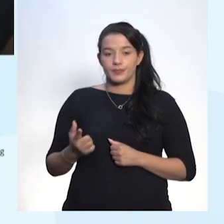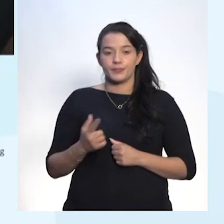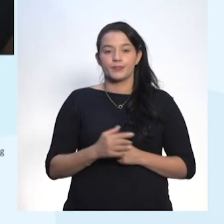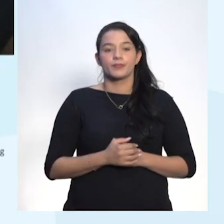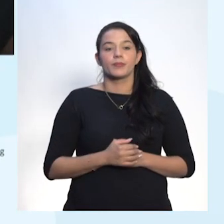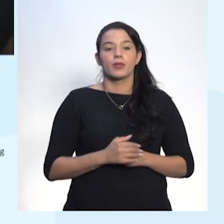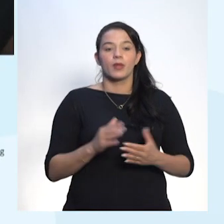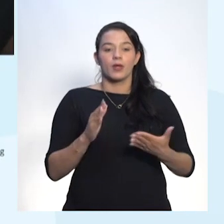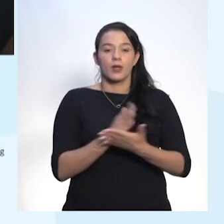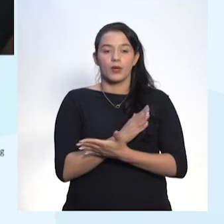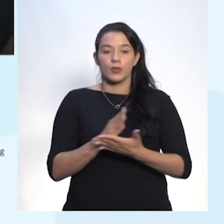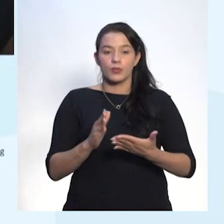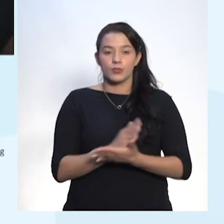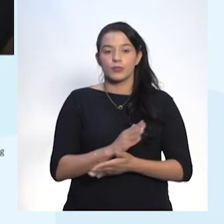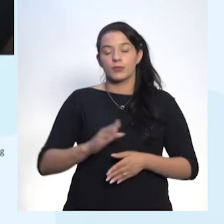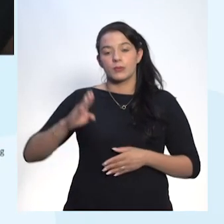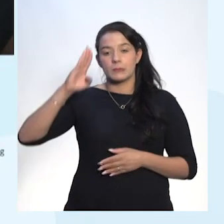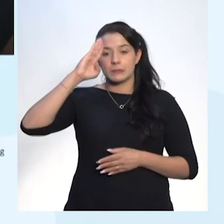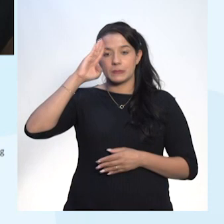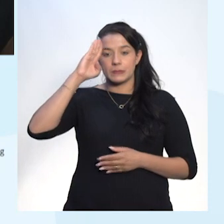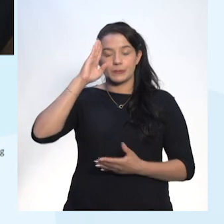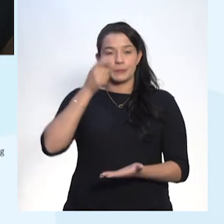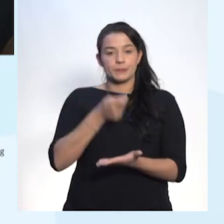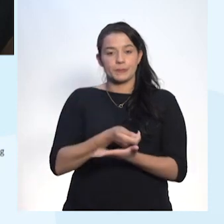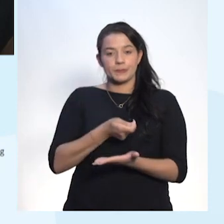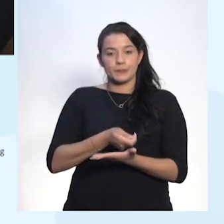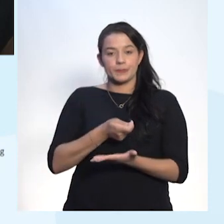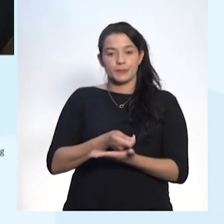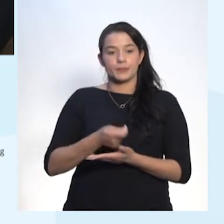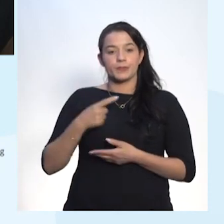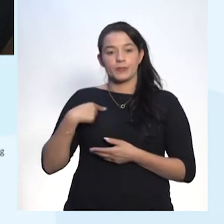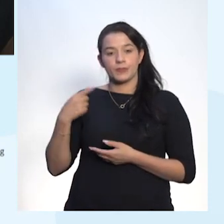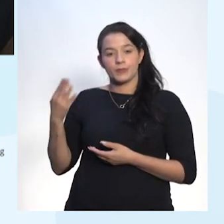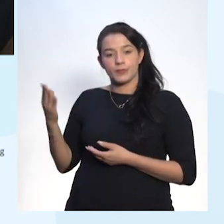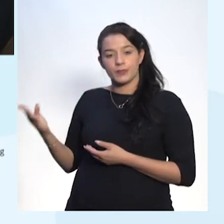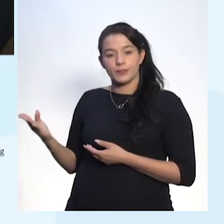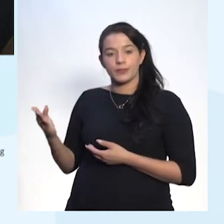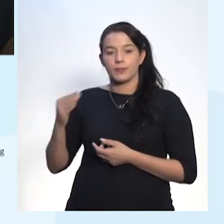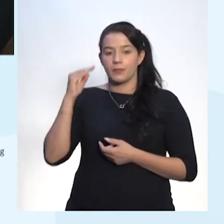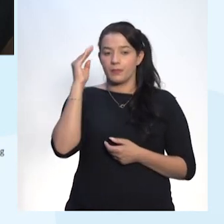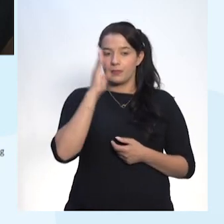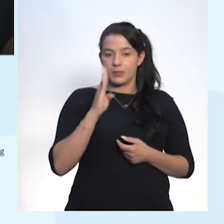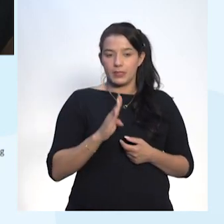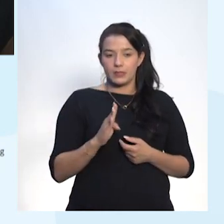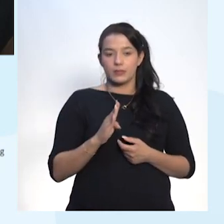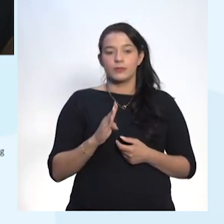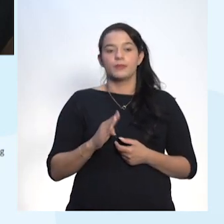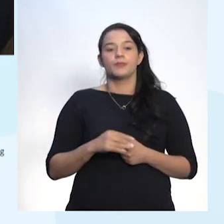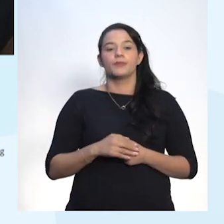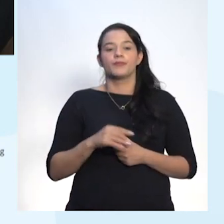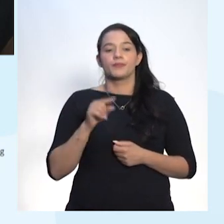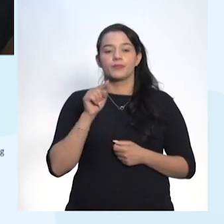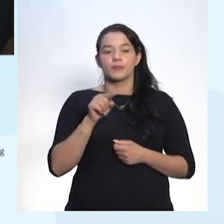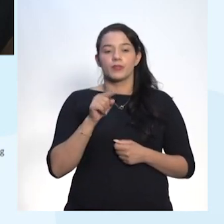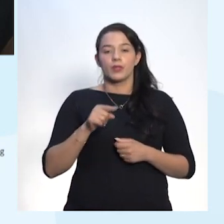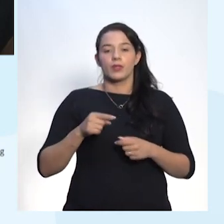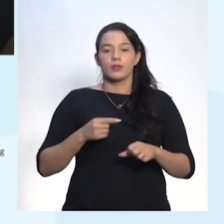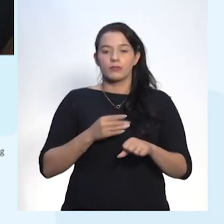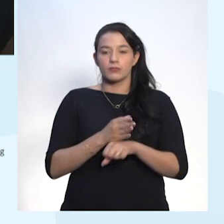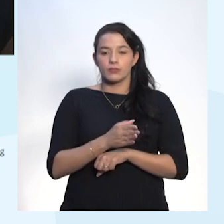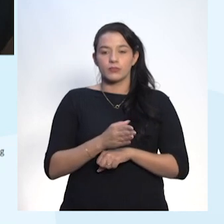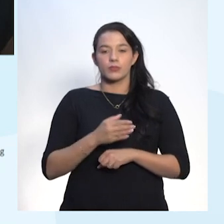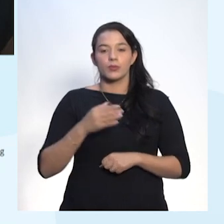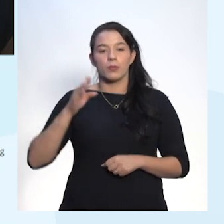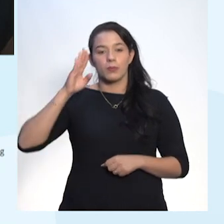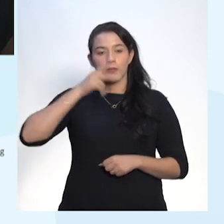Esses são alguns dos ditadores, né? O Castelo Branco, né, que em 64 assumiu a presidência do Brasil depois